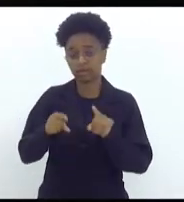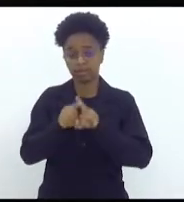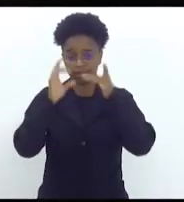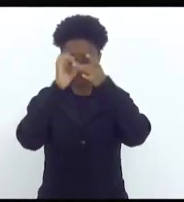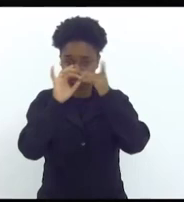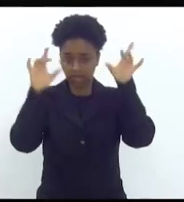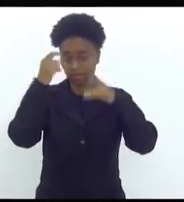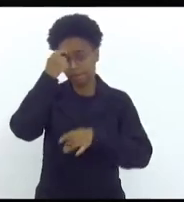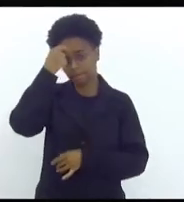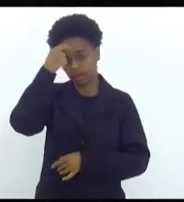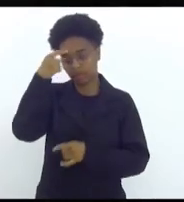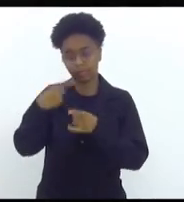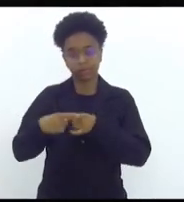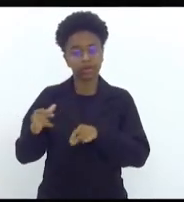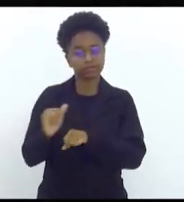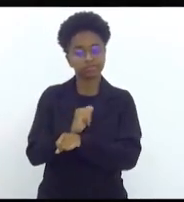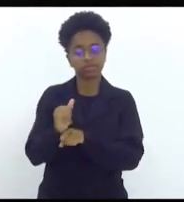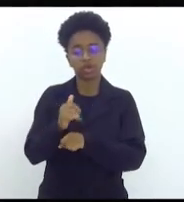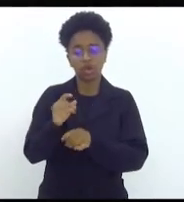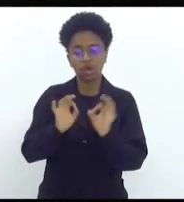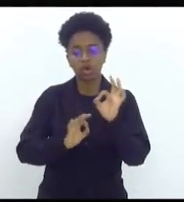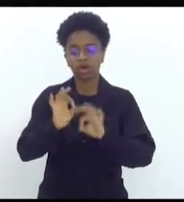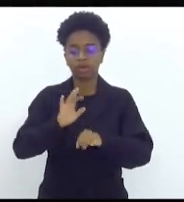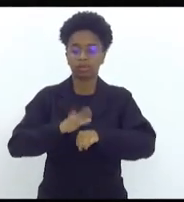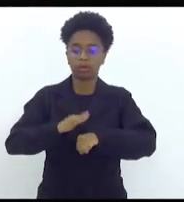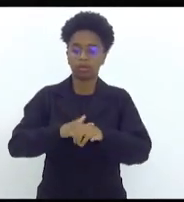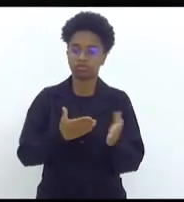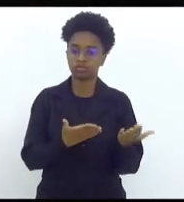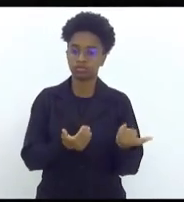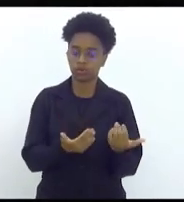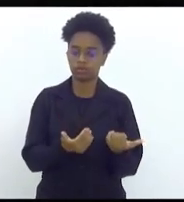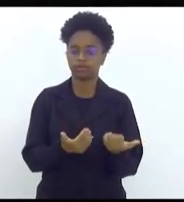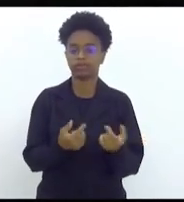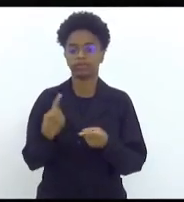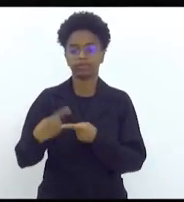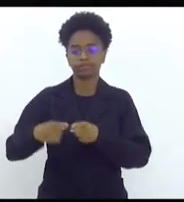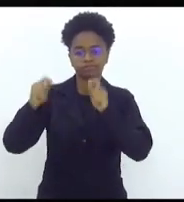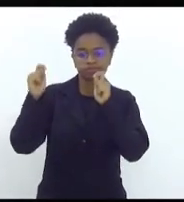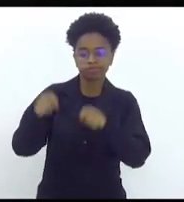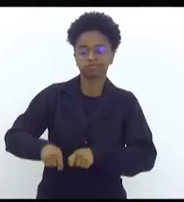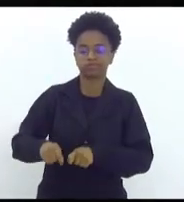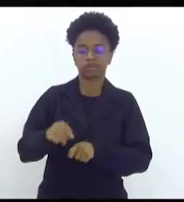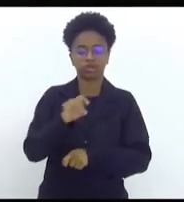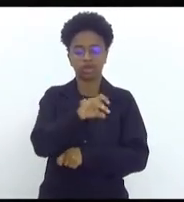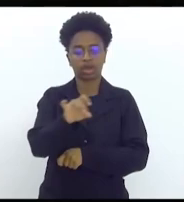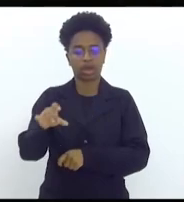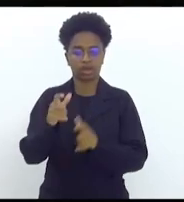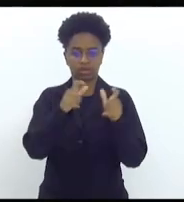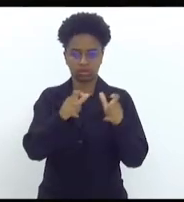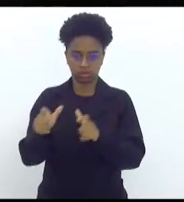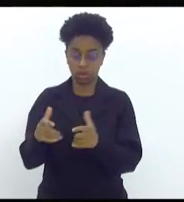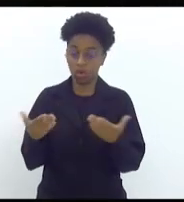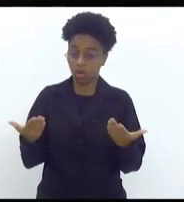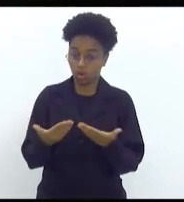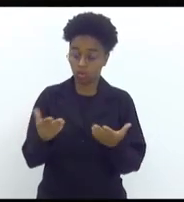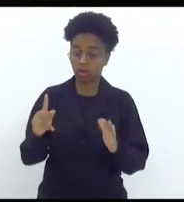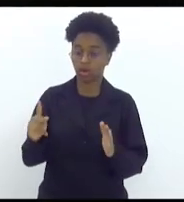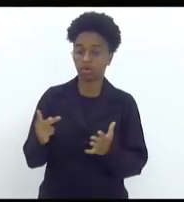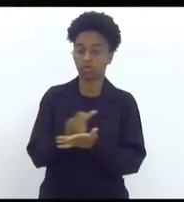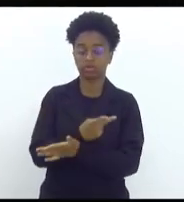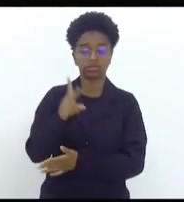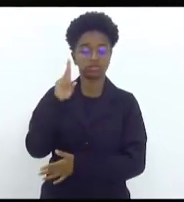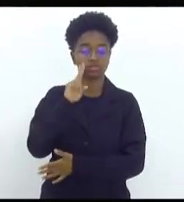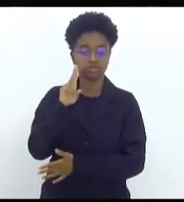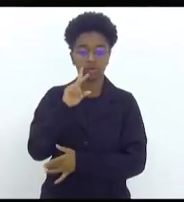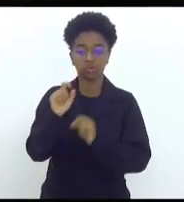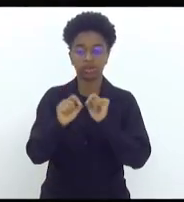é uma ferramenta Auto organizada pela própria juventude que é em cada território hoje acontecerá a